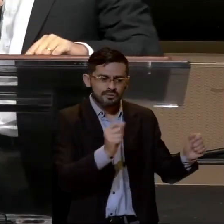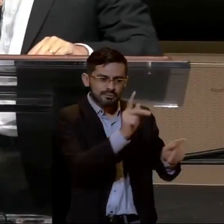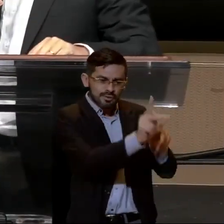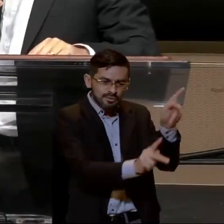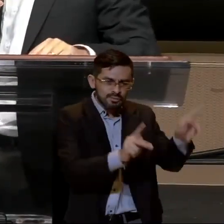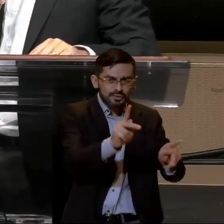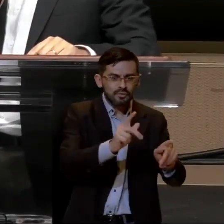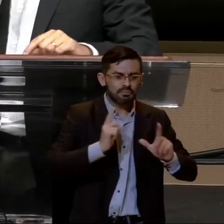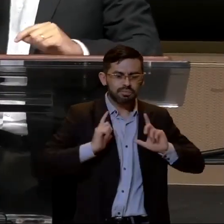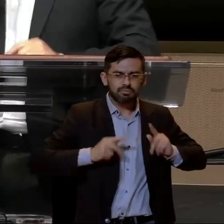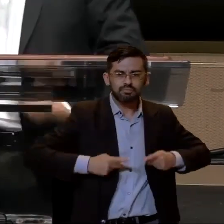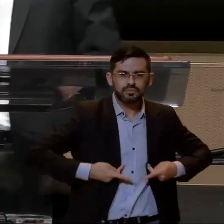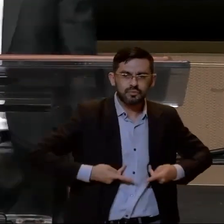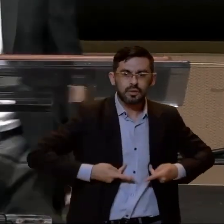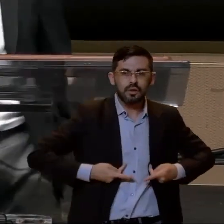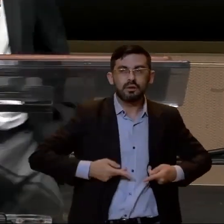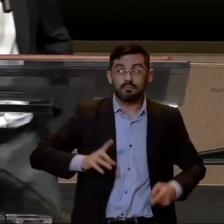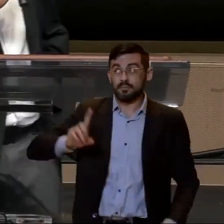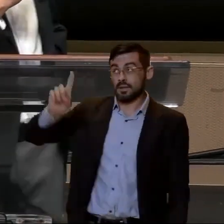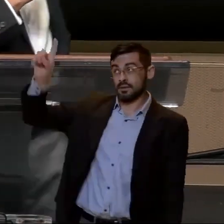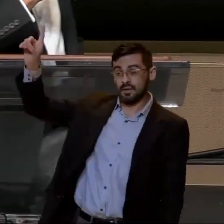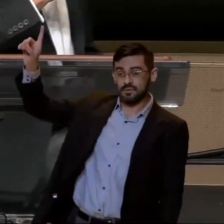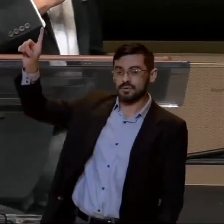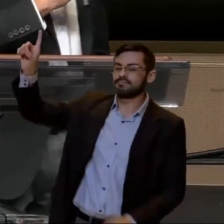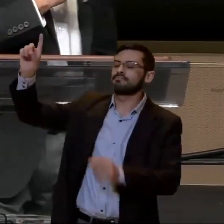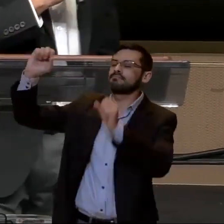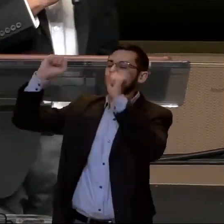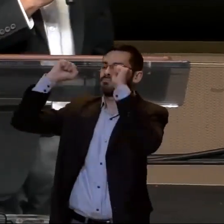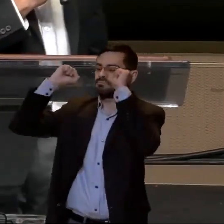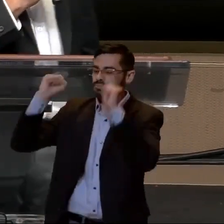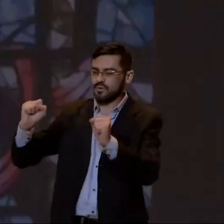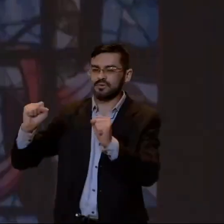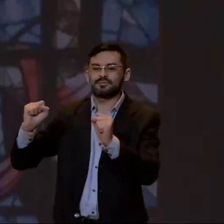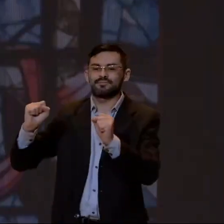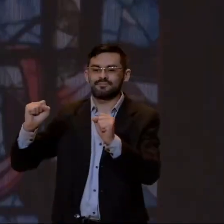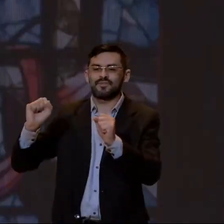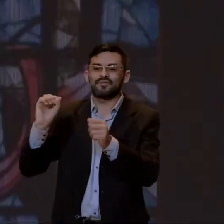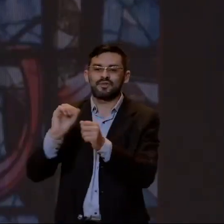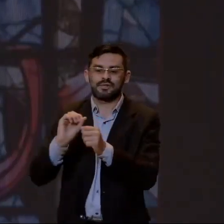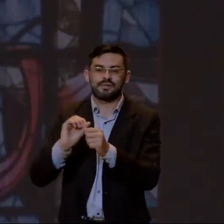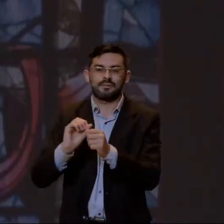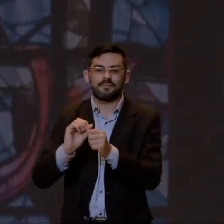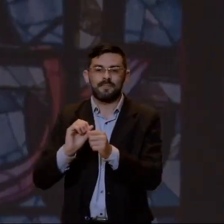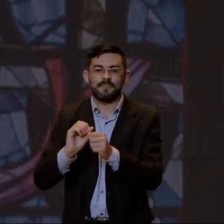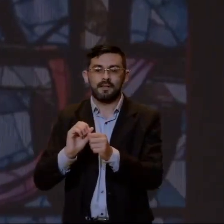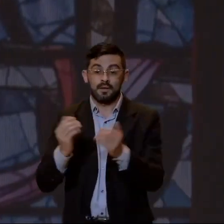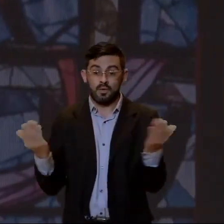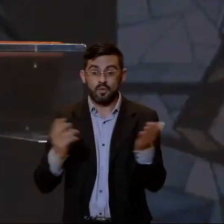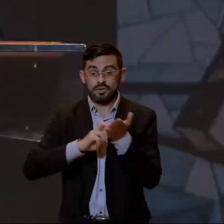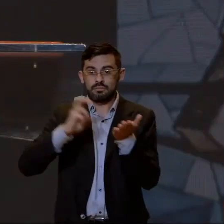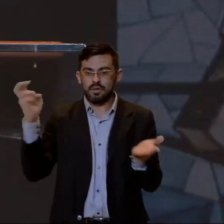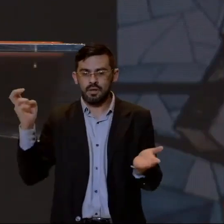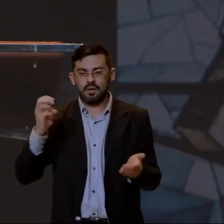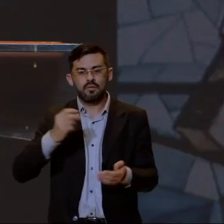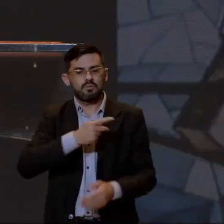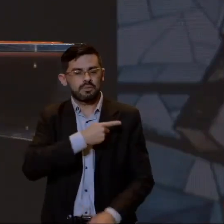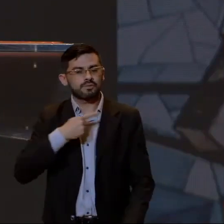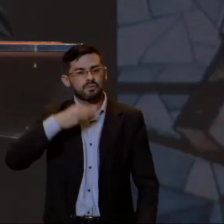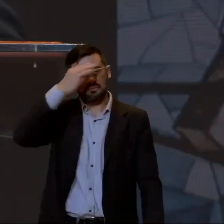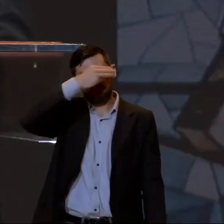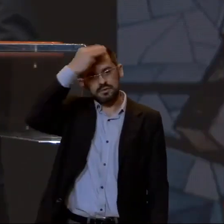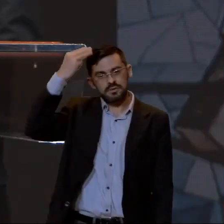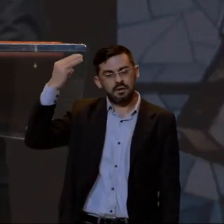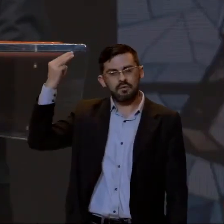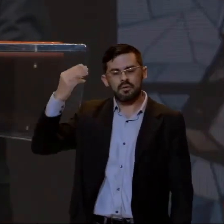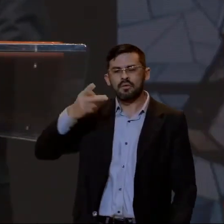humanos é possível para Deus. Hoje de manhã o pastor Michel contou aqui a história